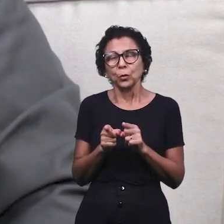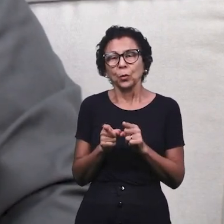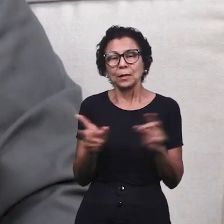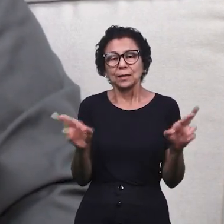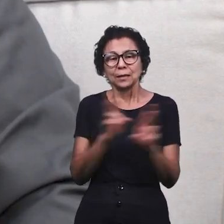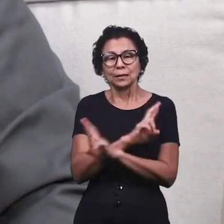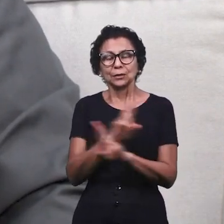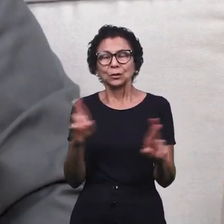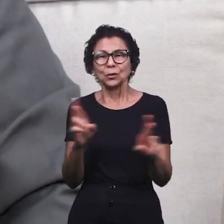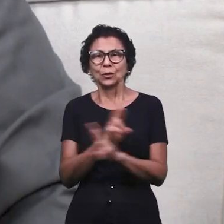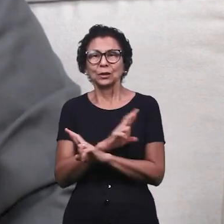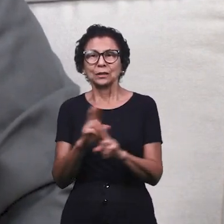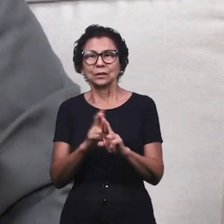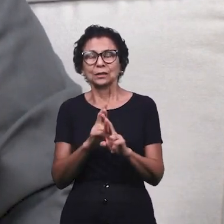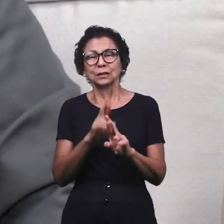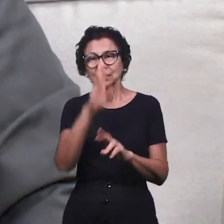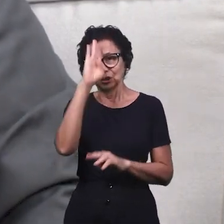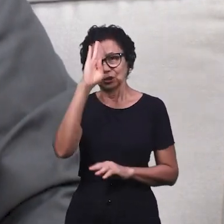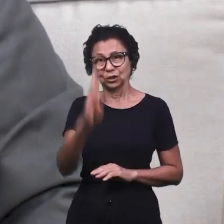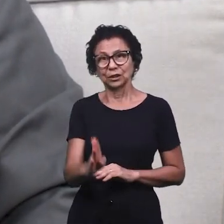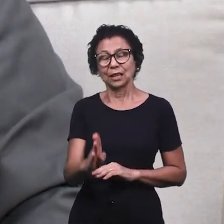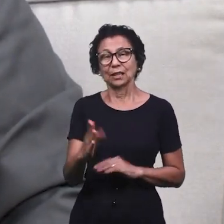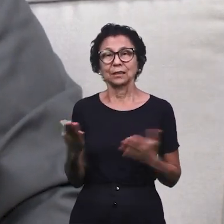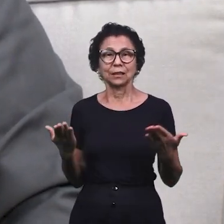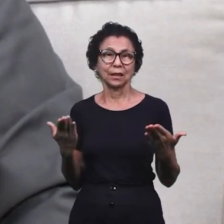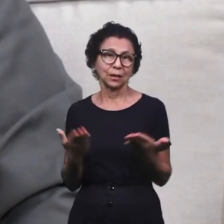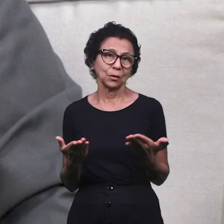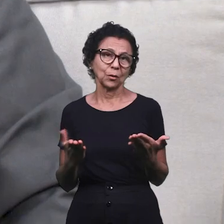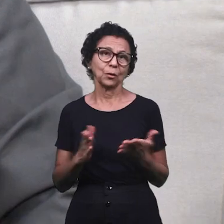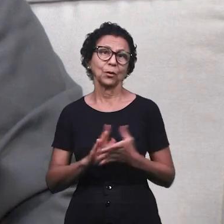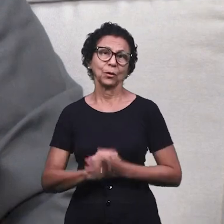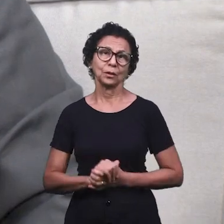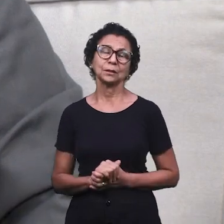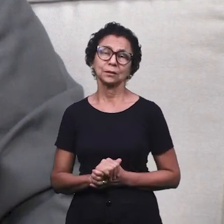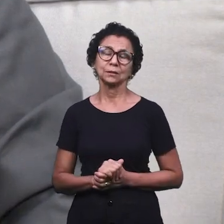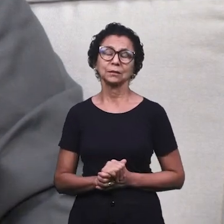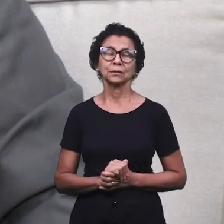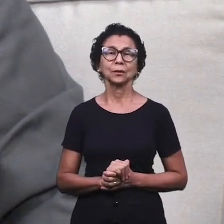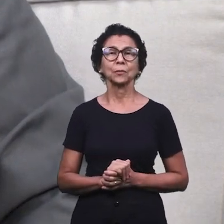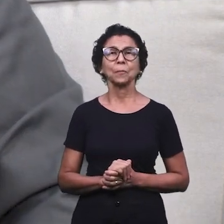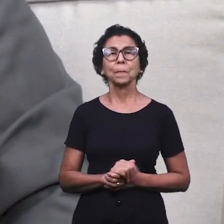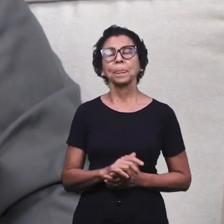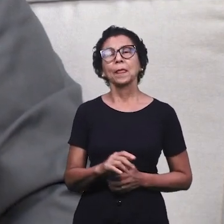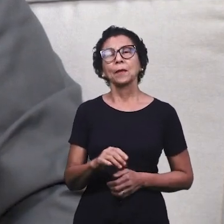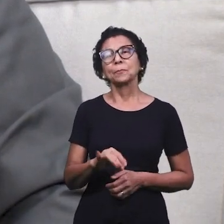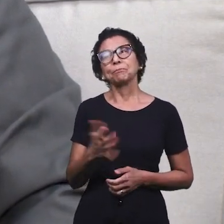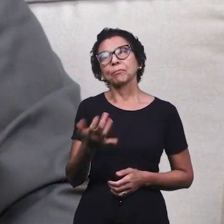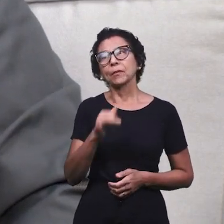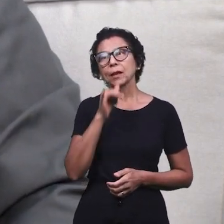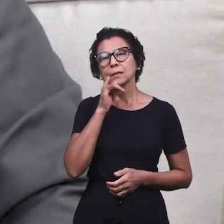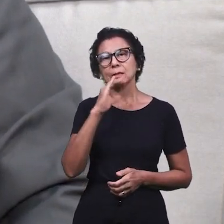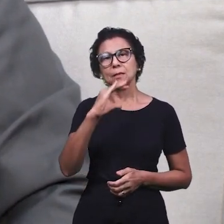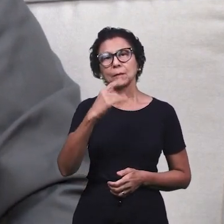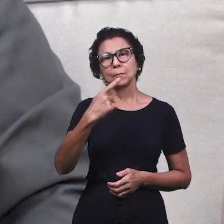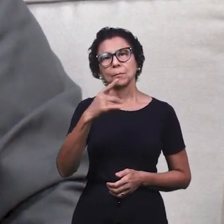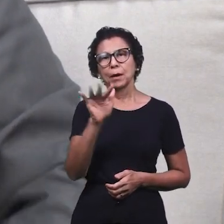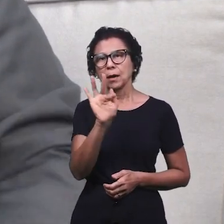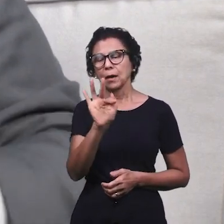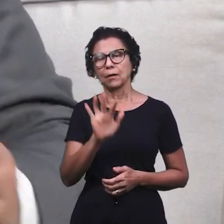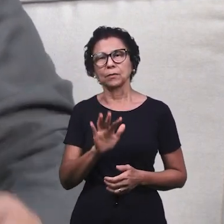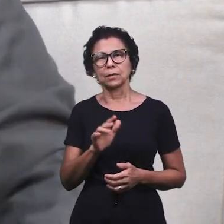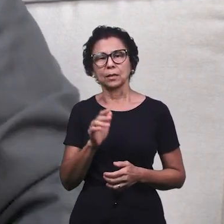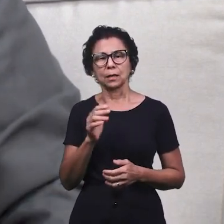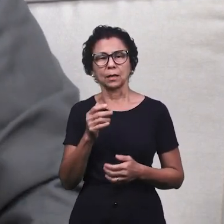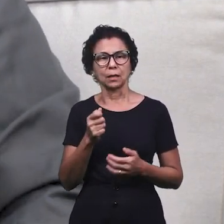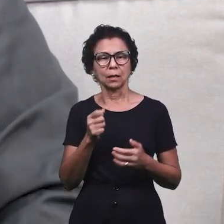muitos exportadores estão conseguindo atingir até os próprios clientes finais no Brasil. Um CPF, vamos dizer, quer comprar